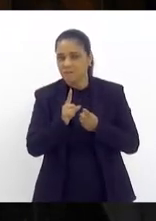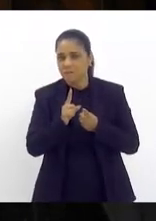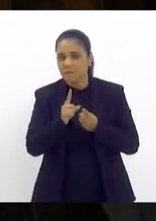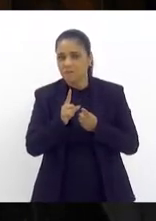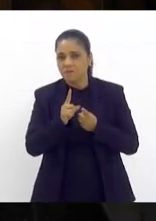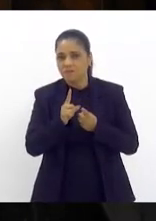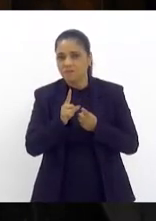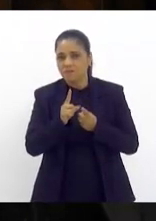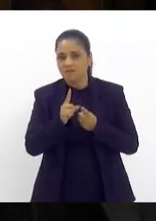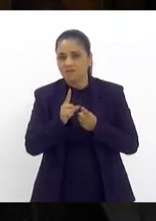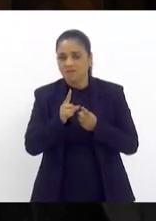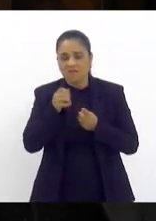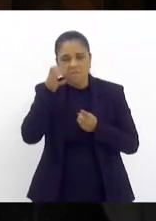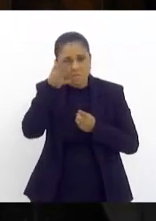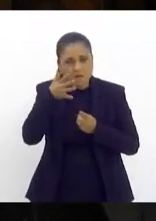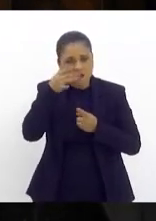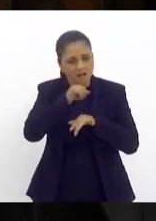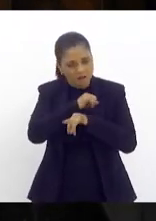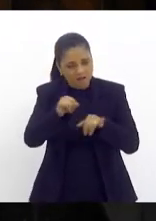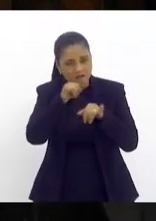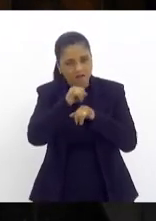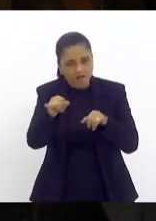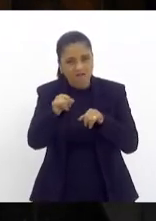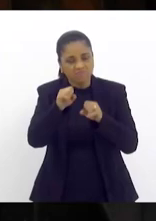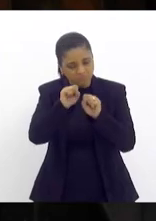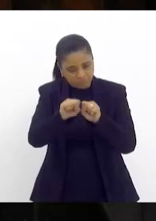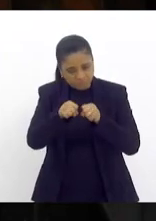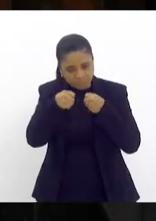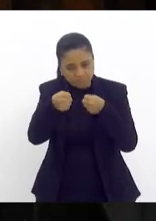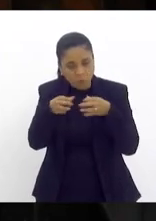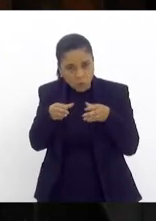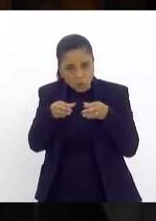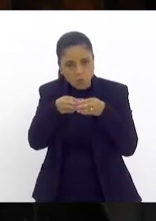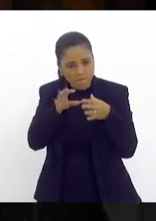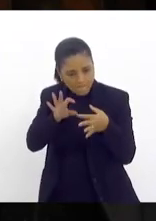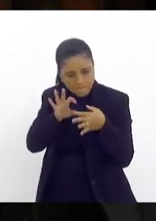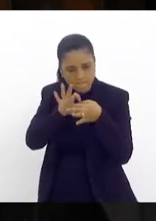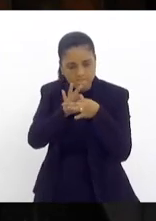de conclamar os esforços coletivos.